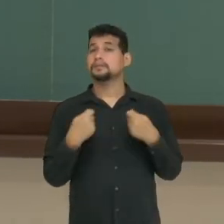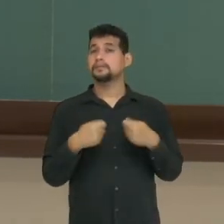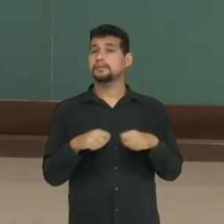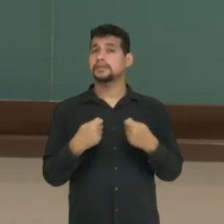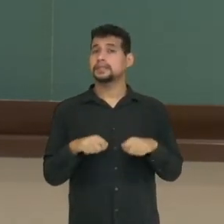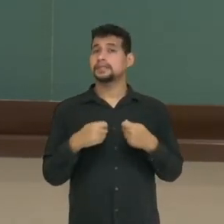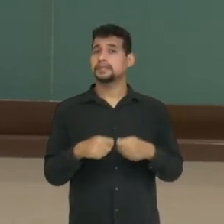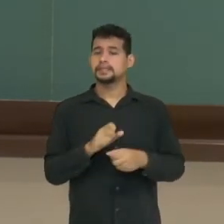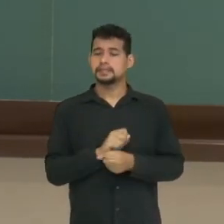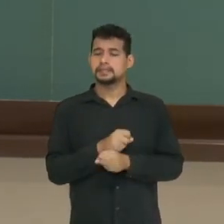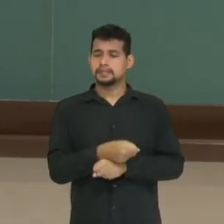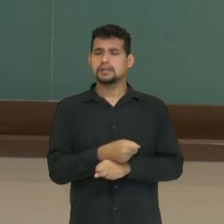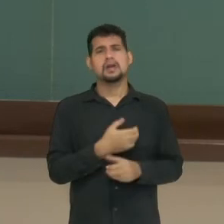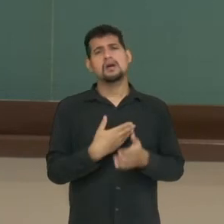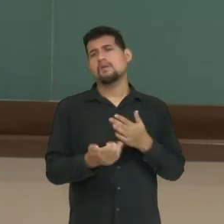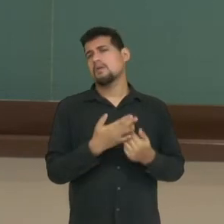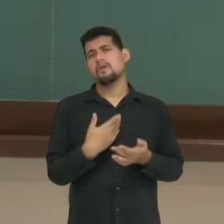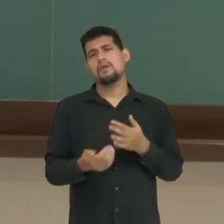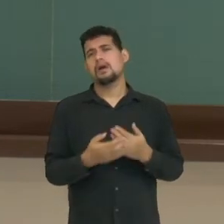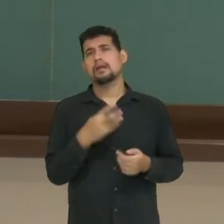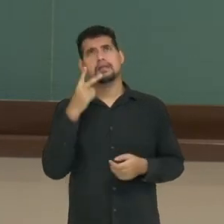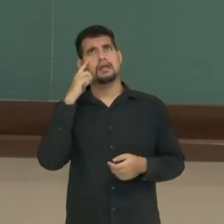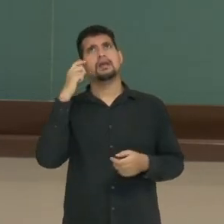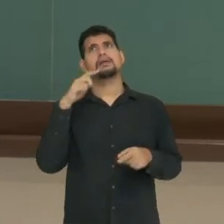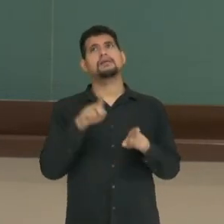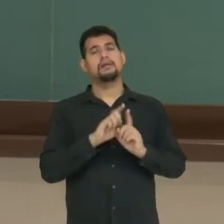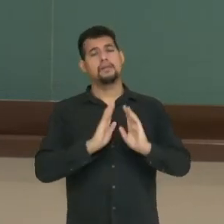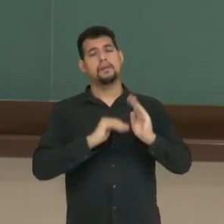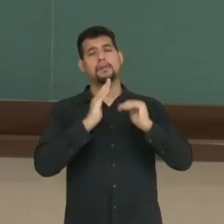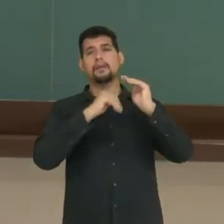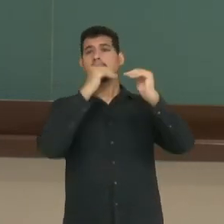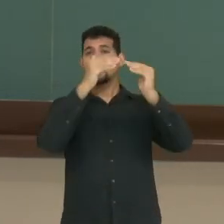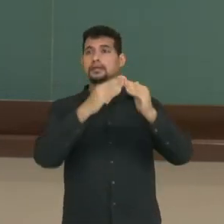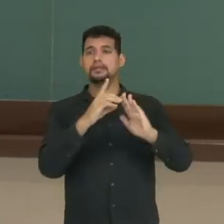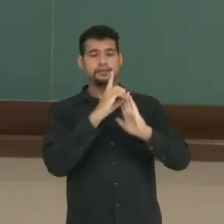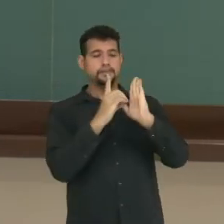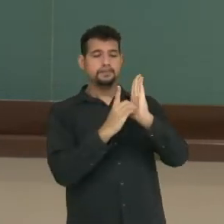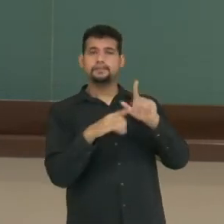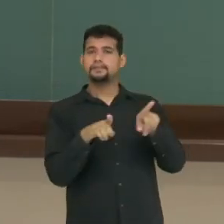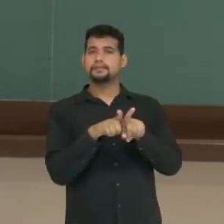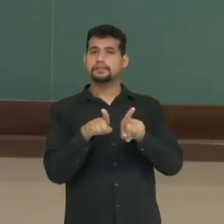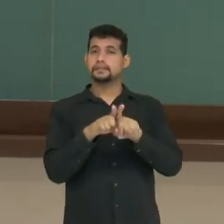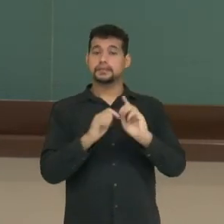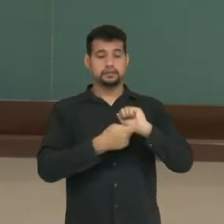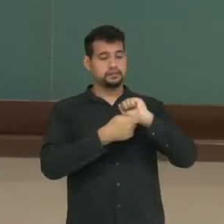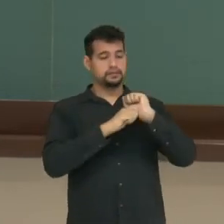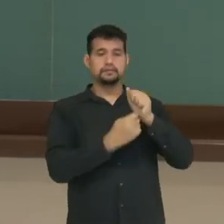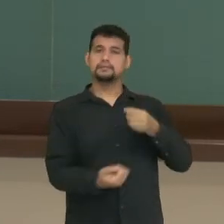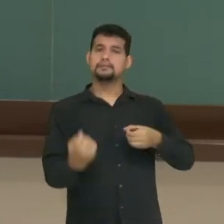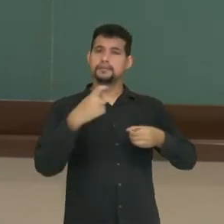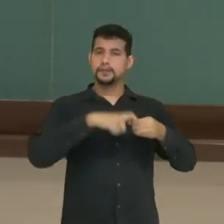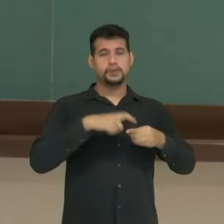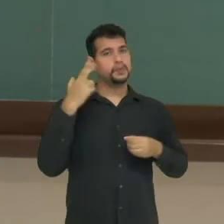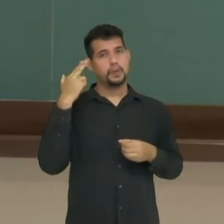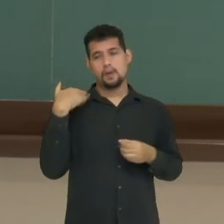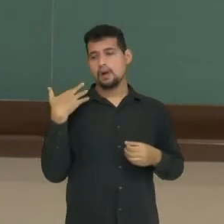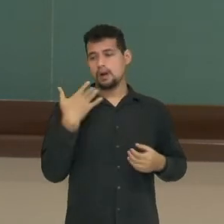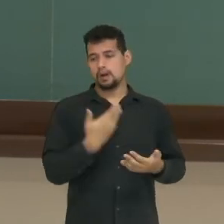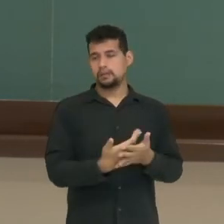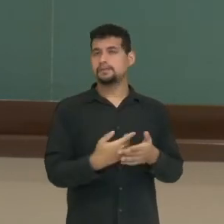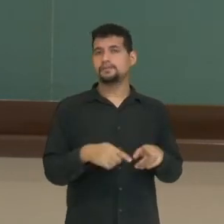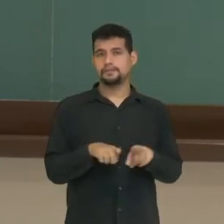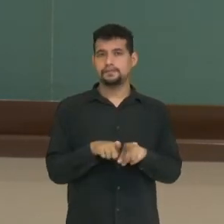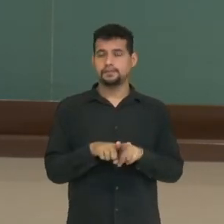importante resistir a qualquer tentação de interpretar os avanços dos decretos com a senha para o retorno da normalidade. Cuidemos-nos